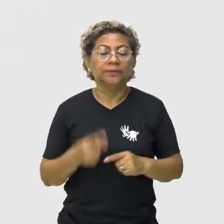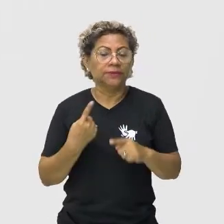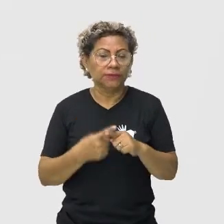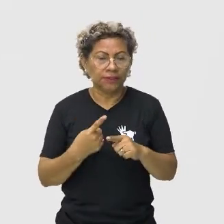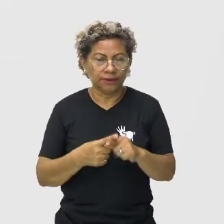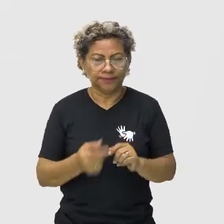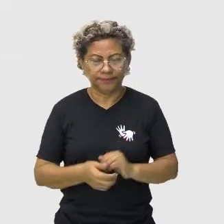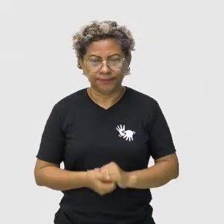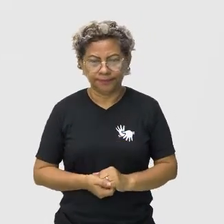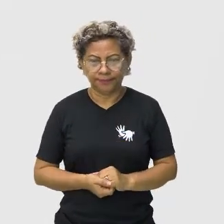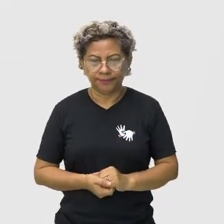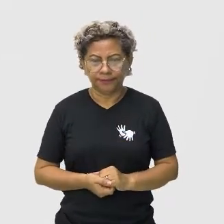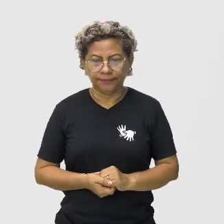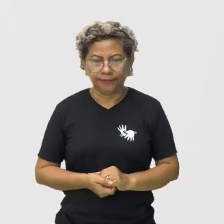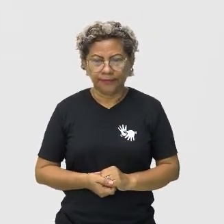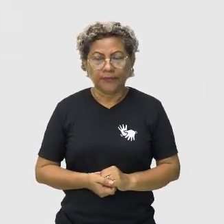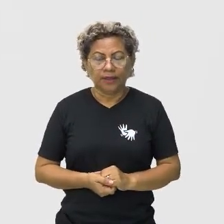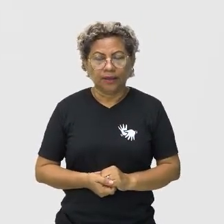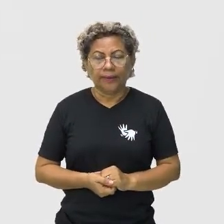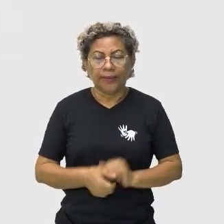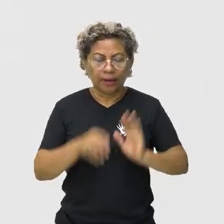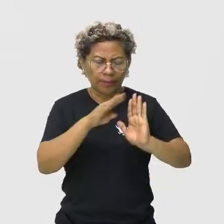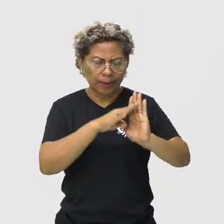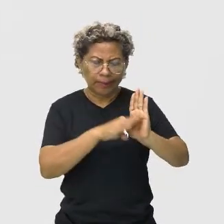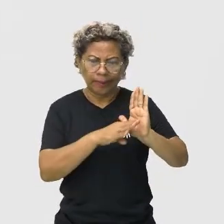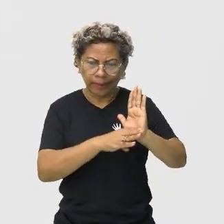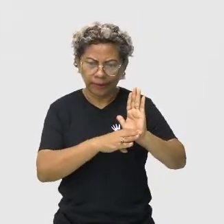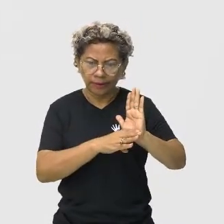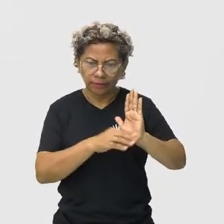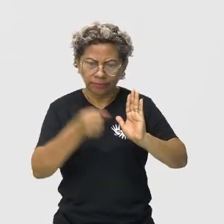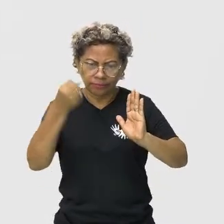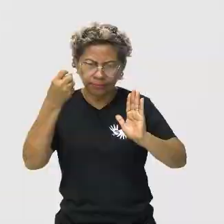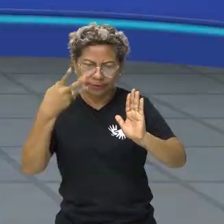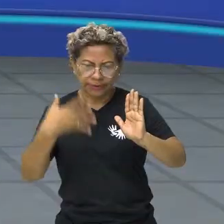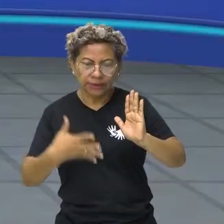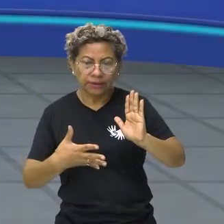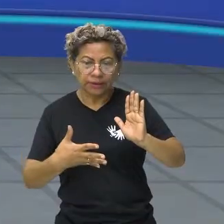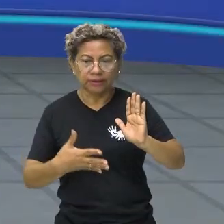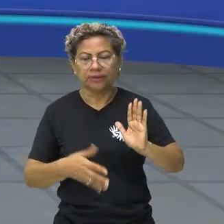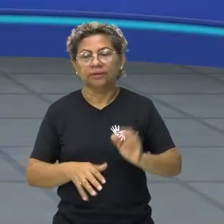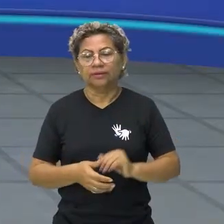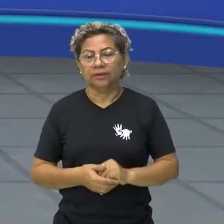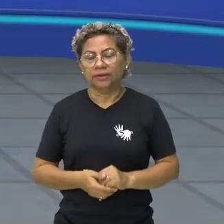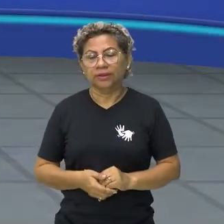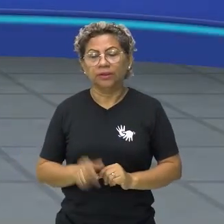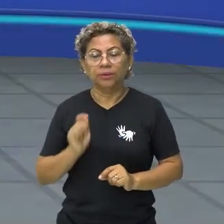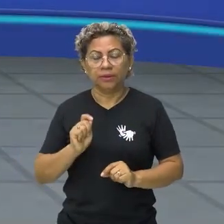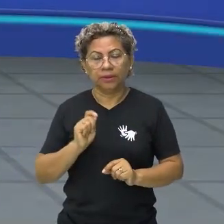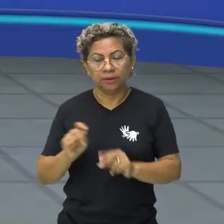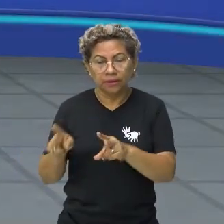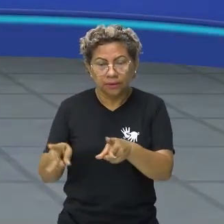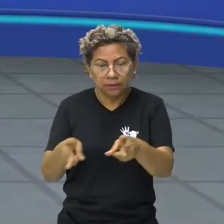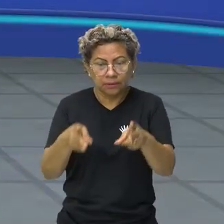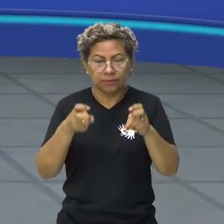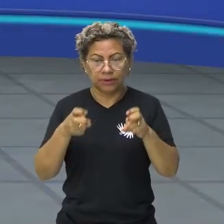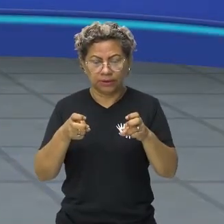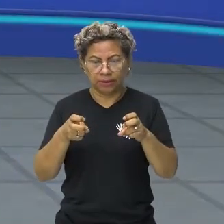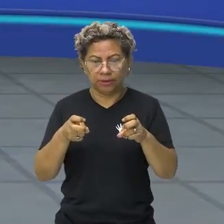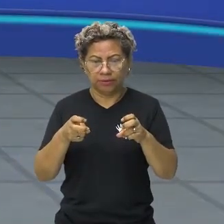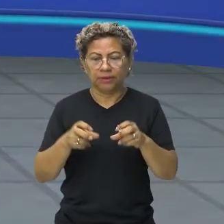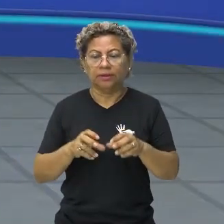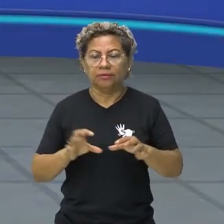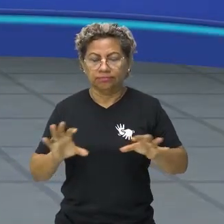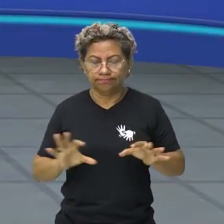gente observou no mercado comum de pessoas, de mercadorias, né? A gente observa também que na